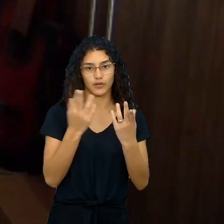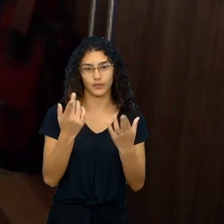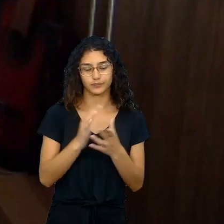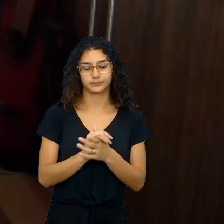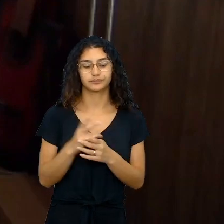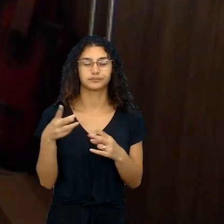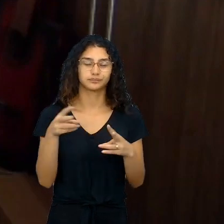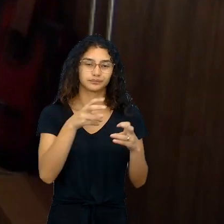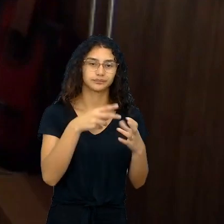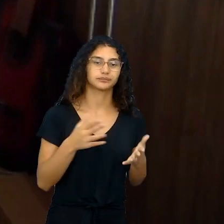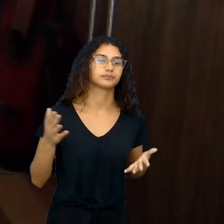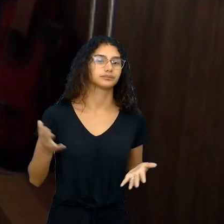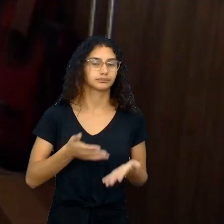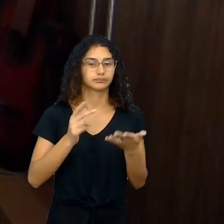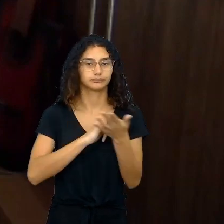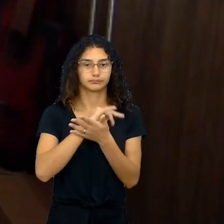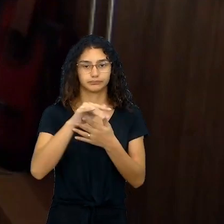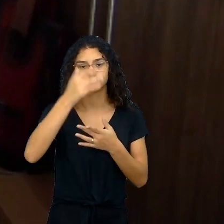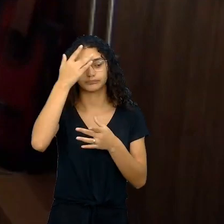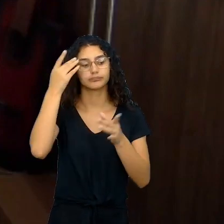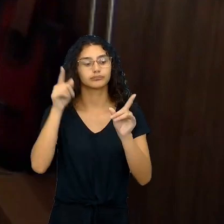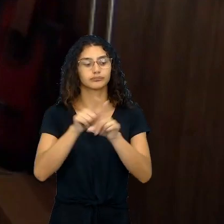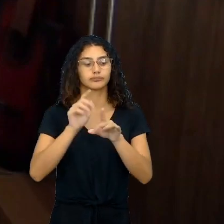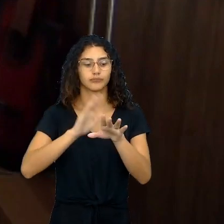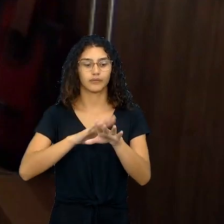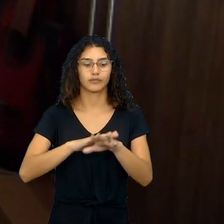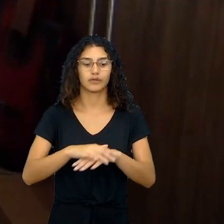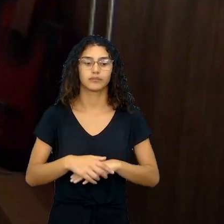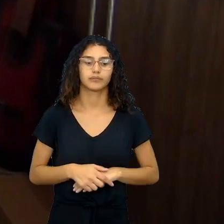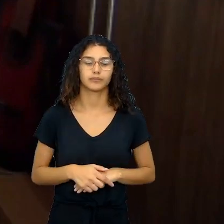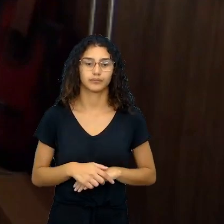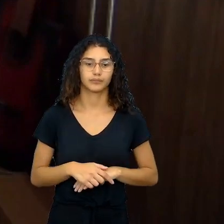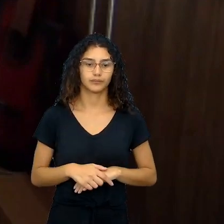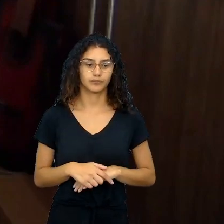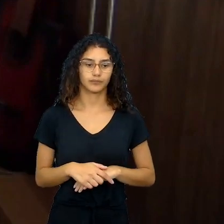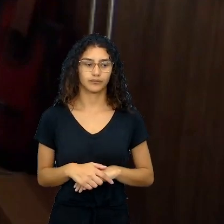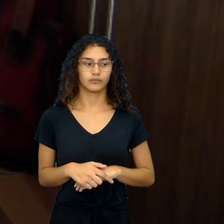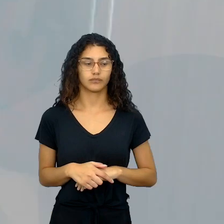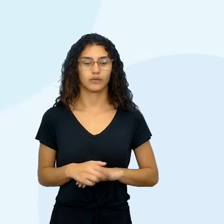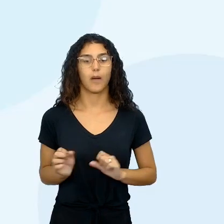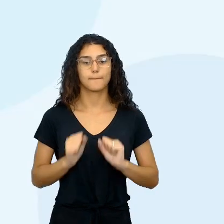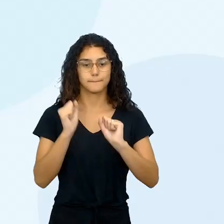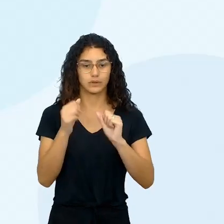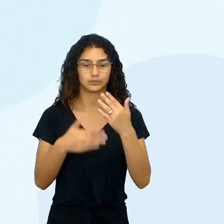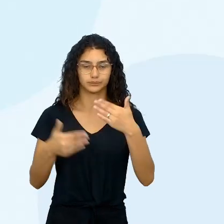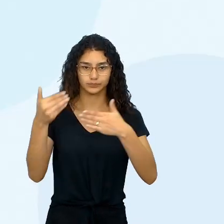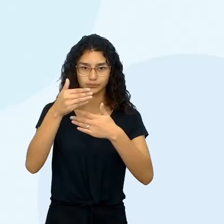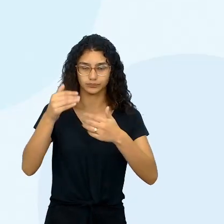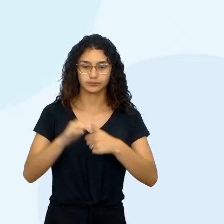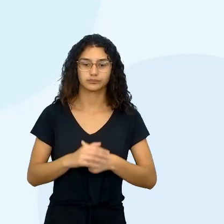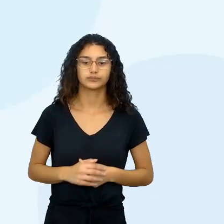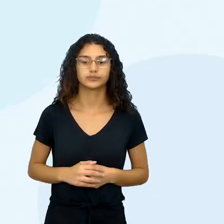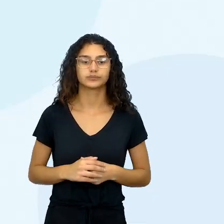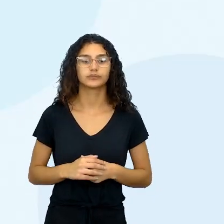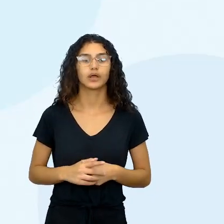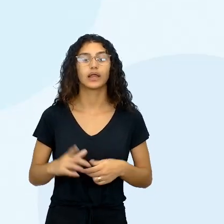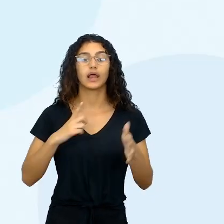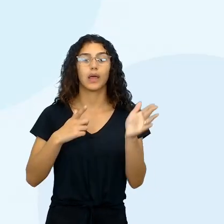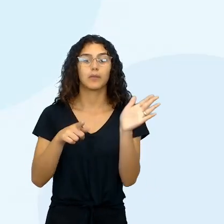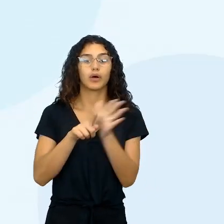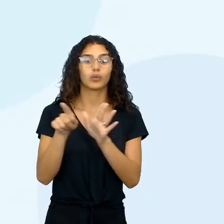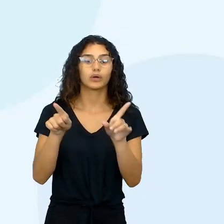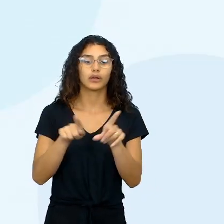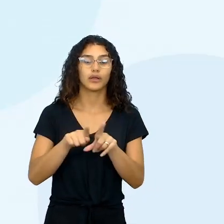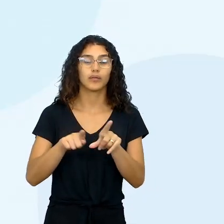demora, mas inspira outras pessoas a fazerem o mesmo. Podemos seguir, então. E acho que vem outra pergunta,